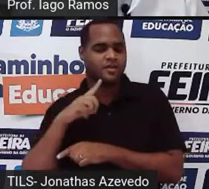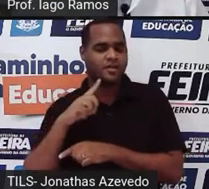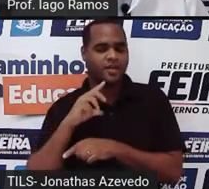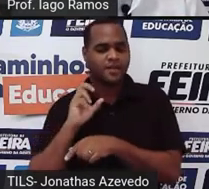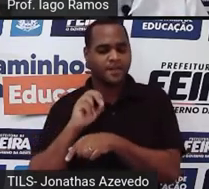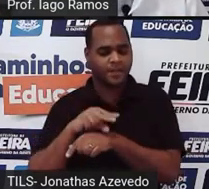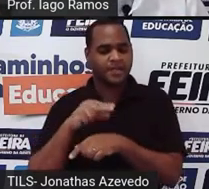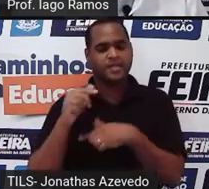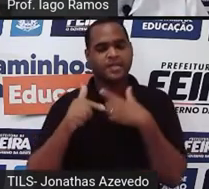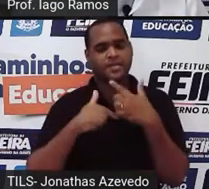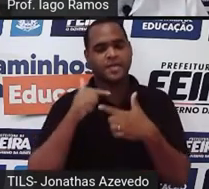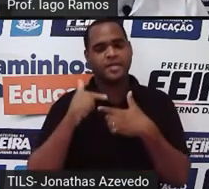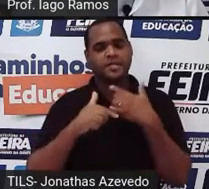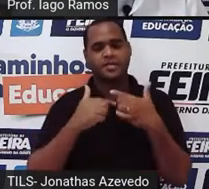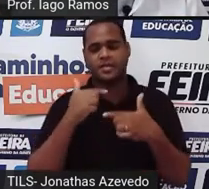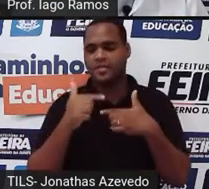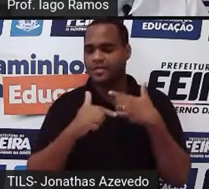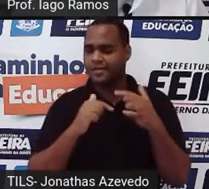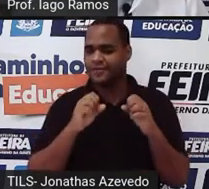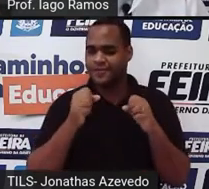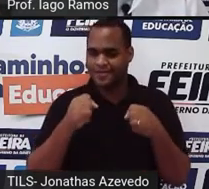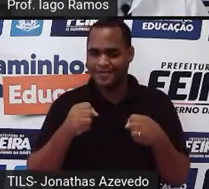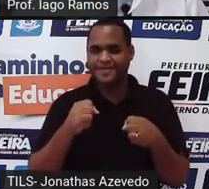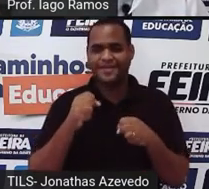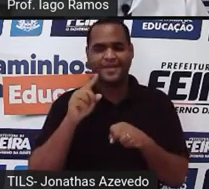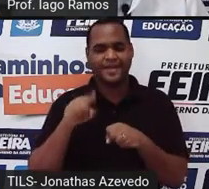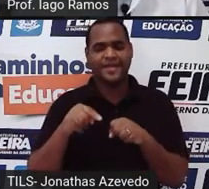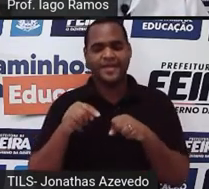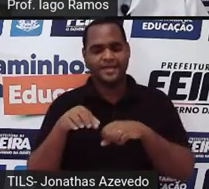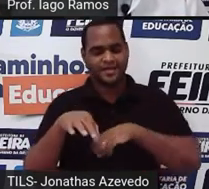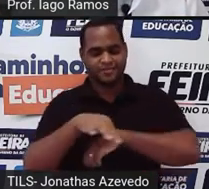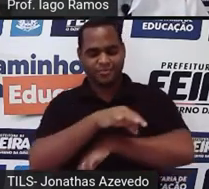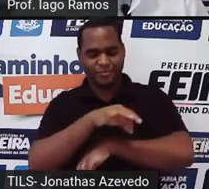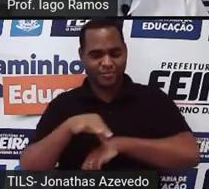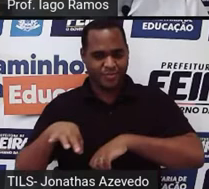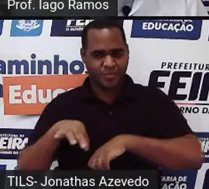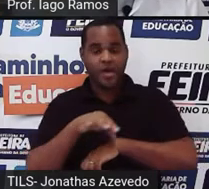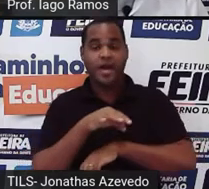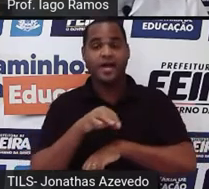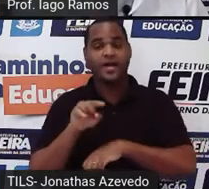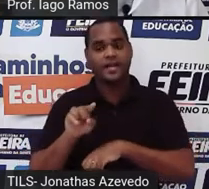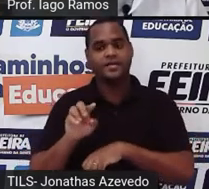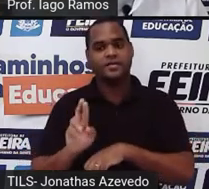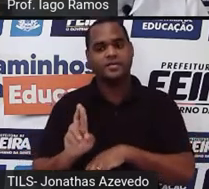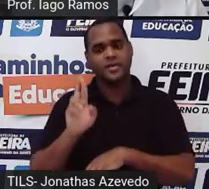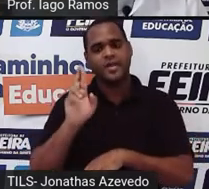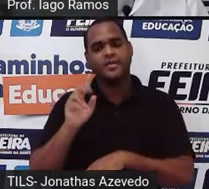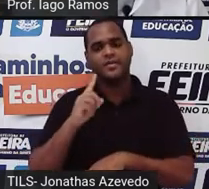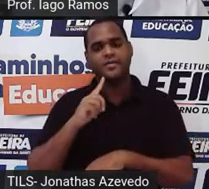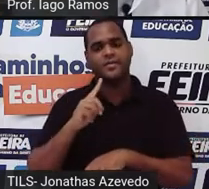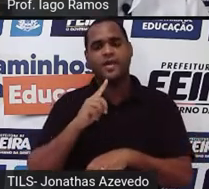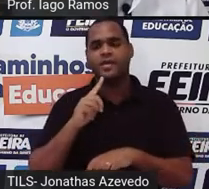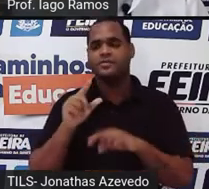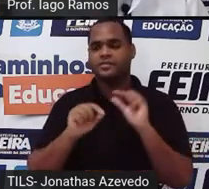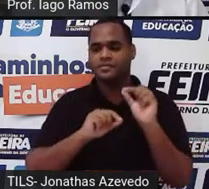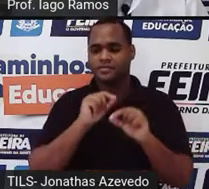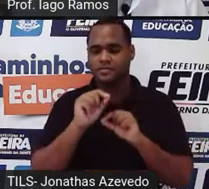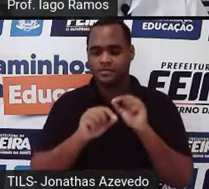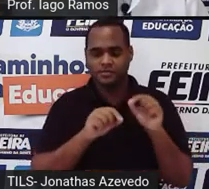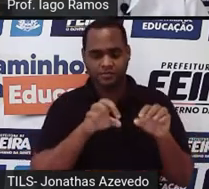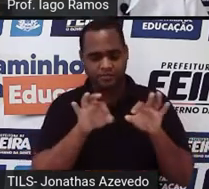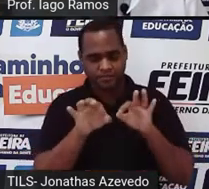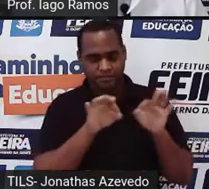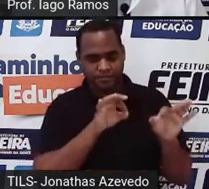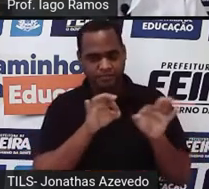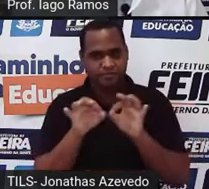funções, trabalhando com engenheiros e ela, né, era uma das responsáveis por fazer os